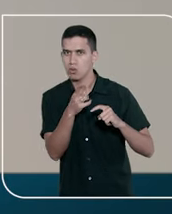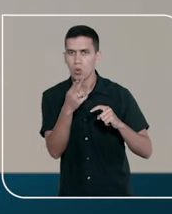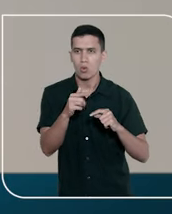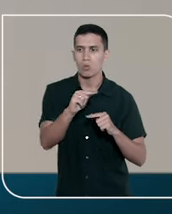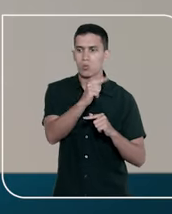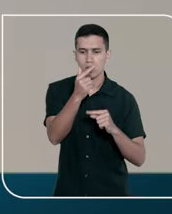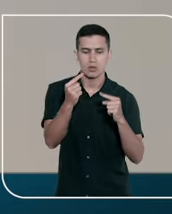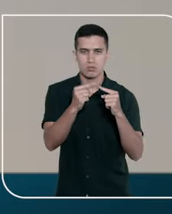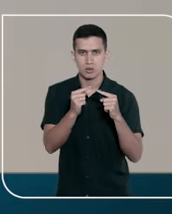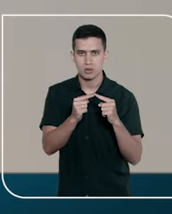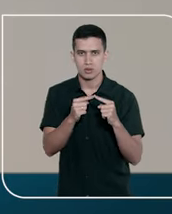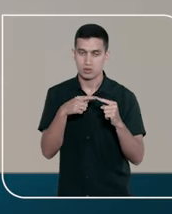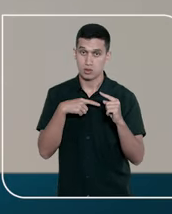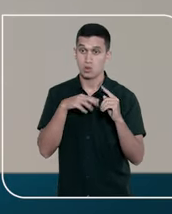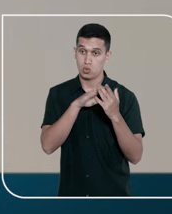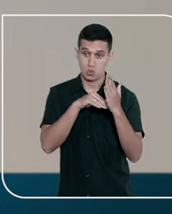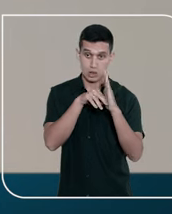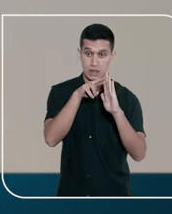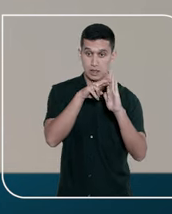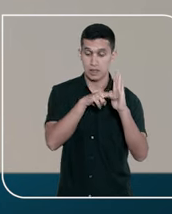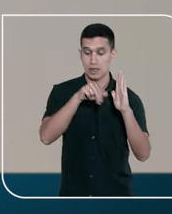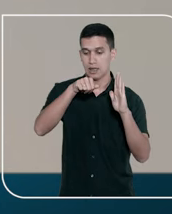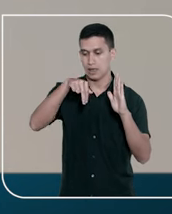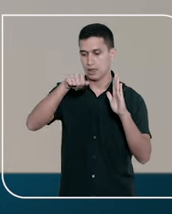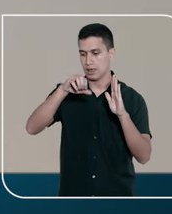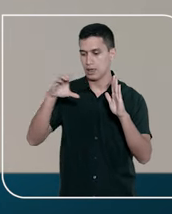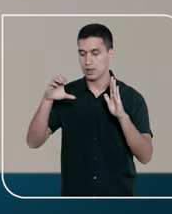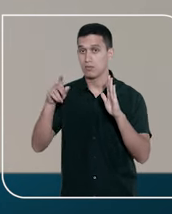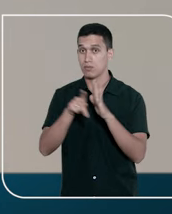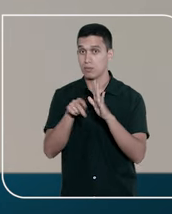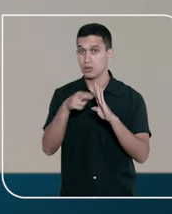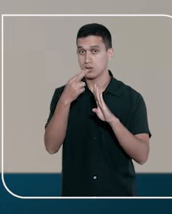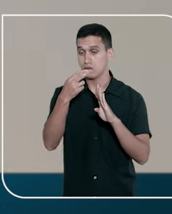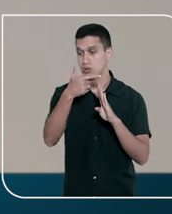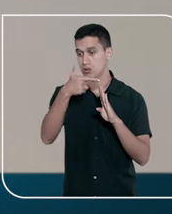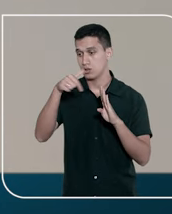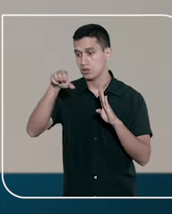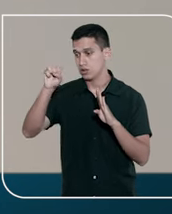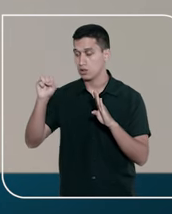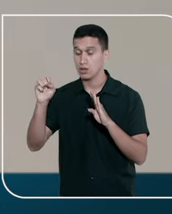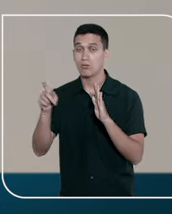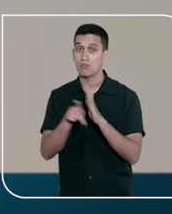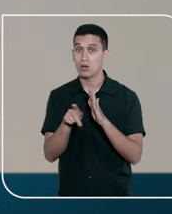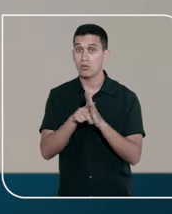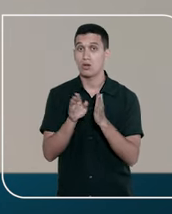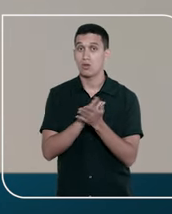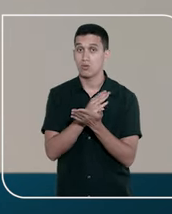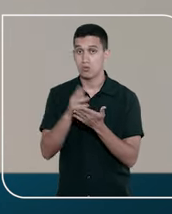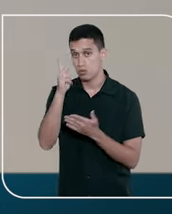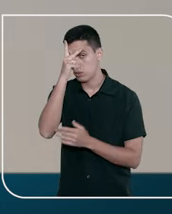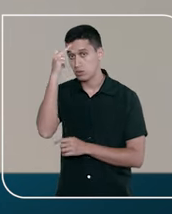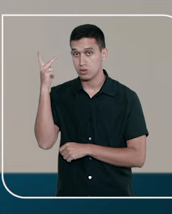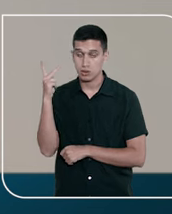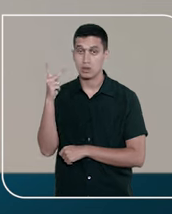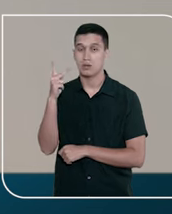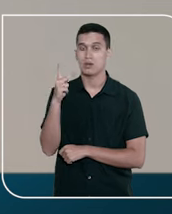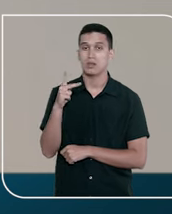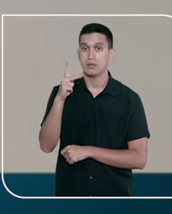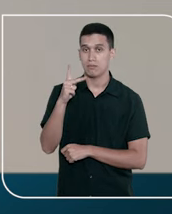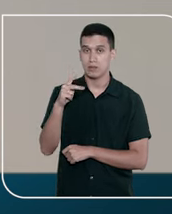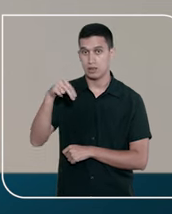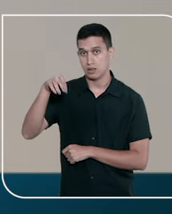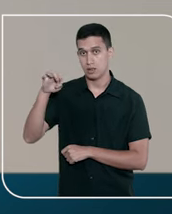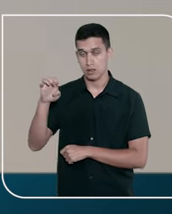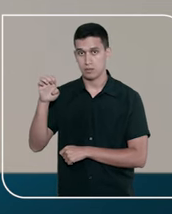Existe todo um regramento da ANAC, numa resolução de 280, sobre passageiros com necessidades especiais, né?